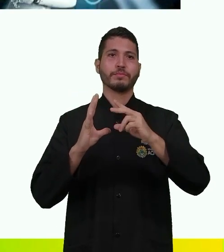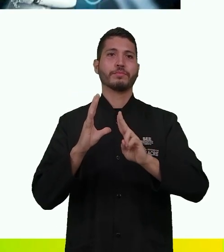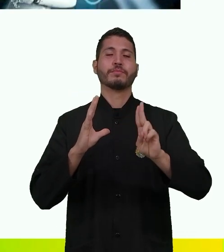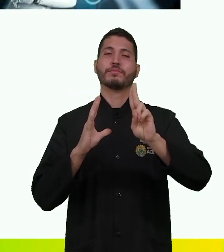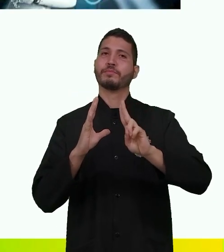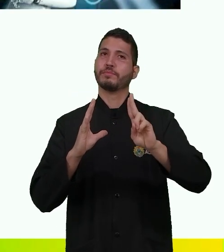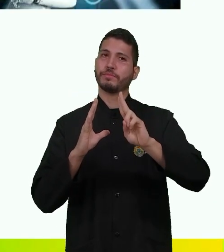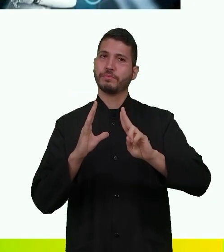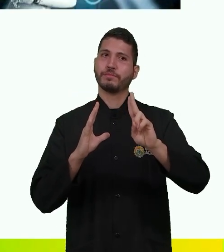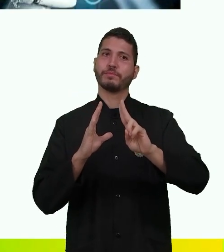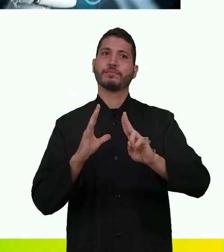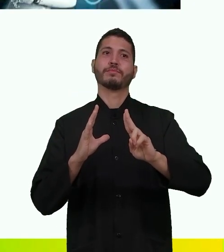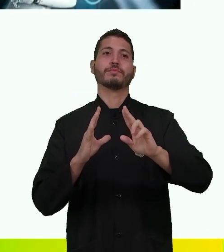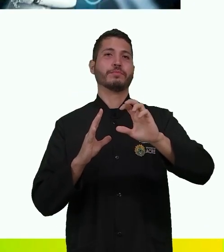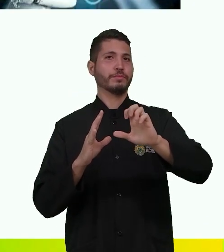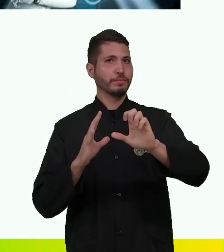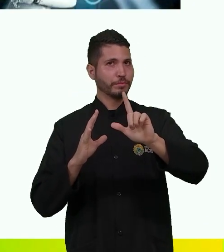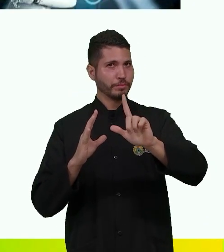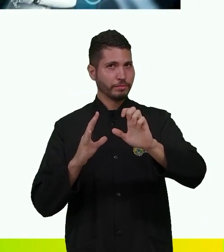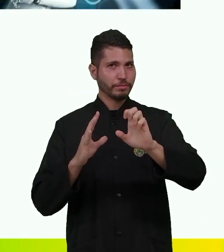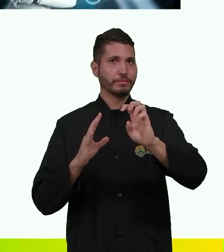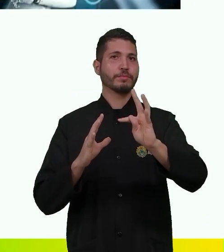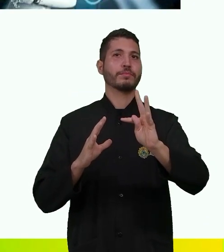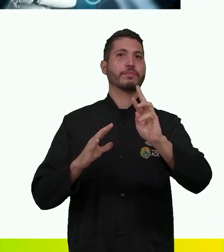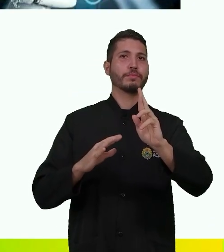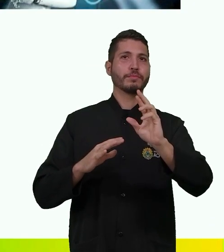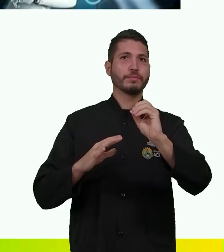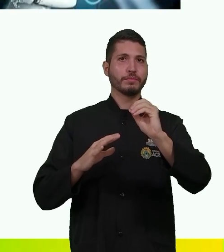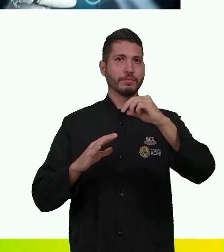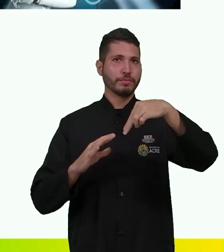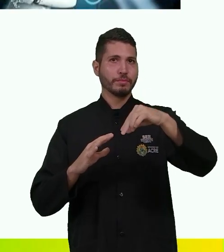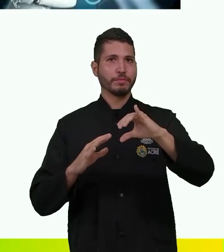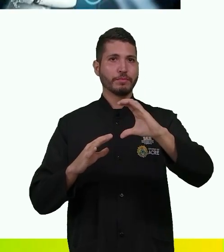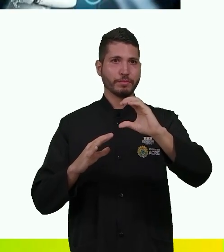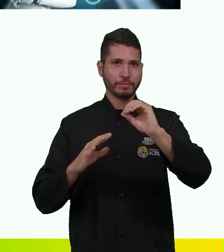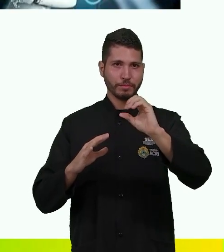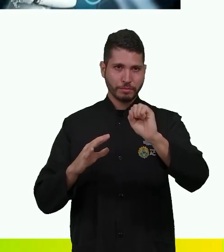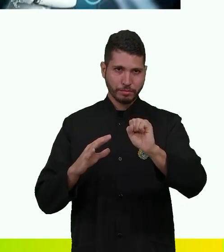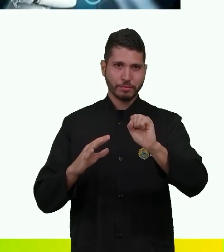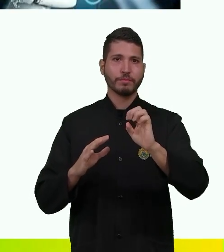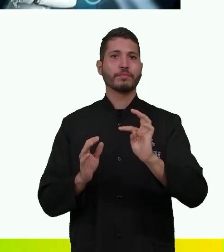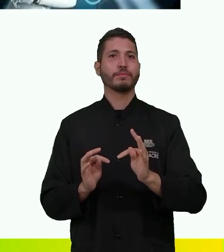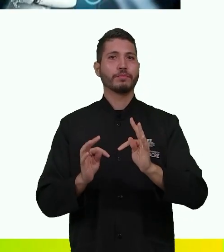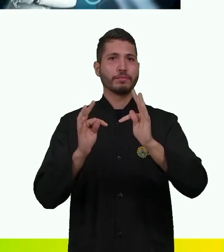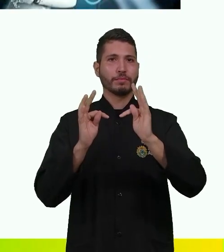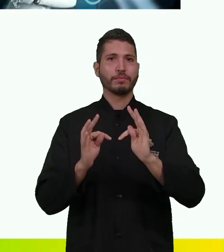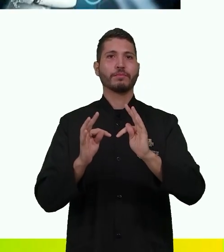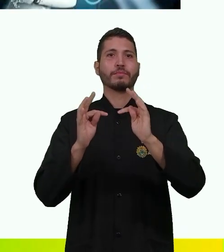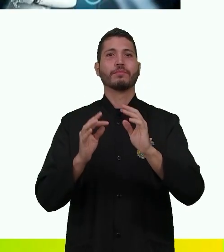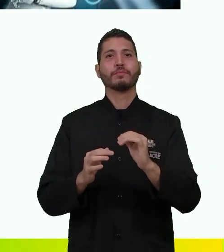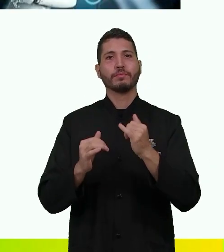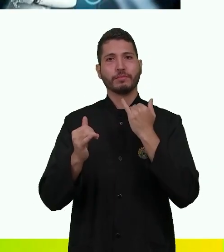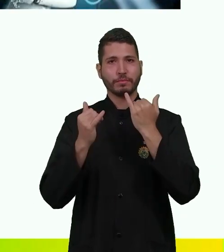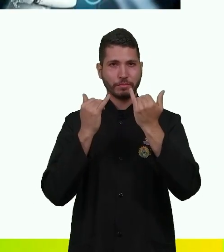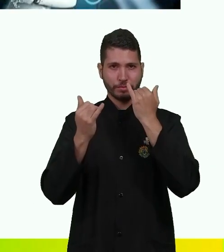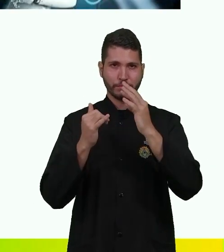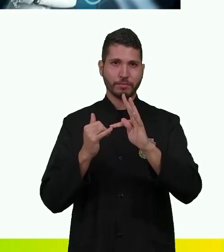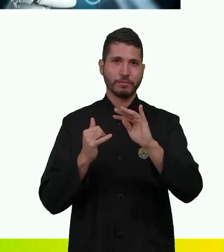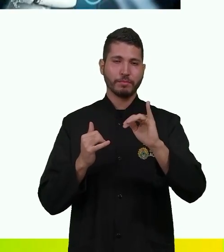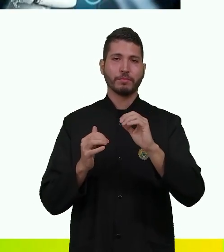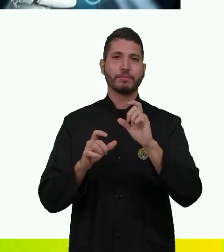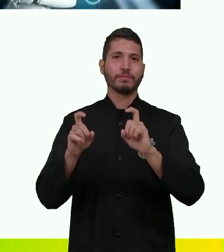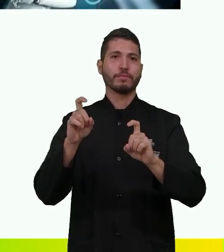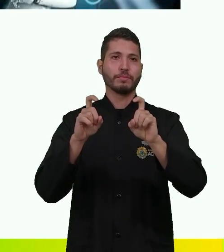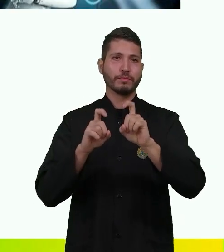uso de eletrônicos, tecnologia da informação, TI, computadores e o desenvolvimento